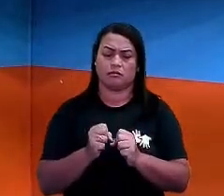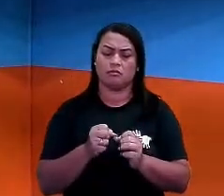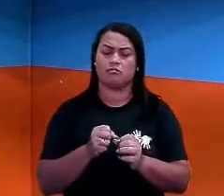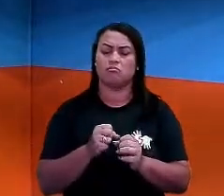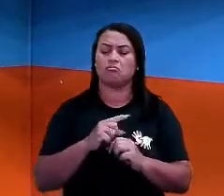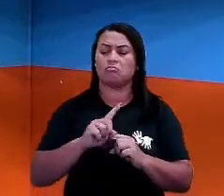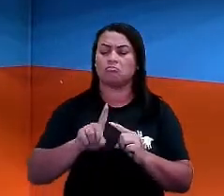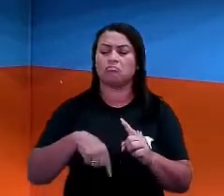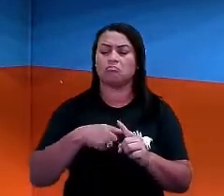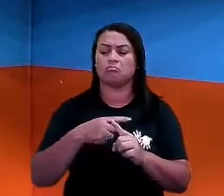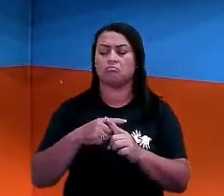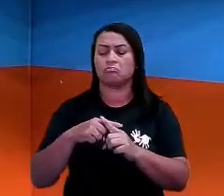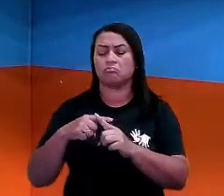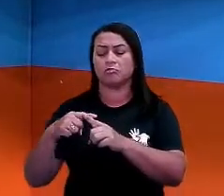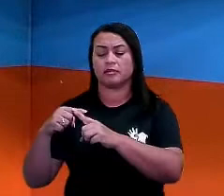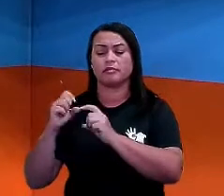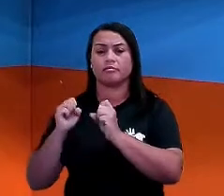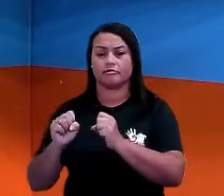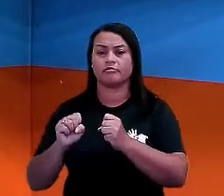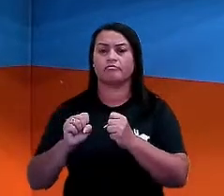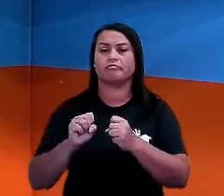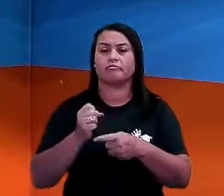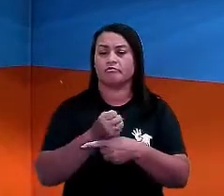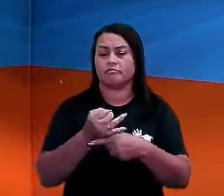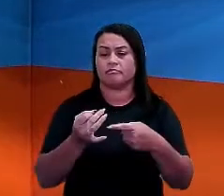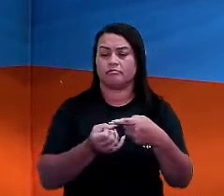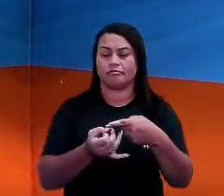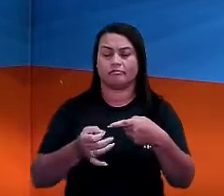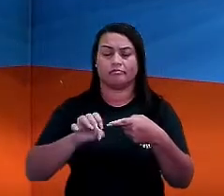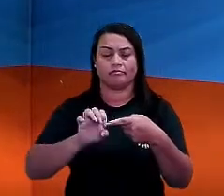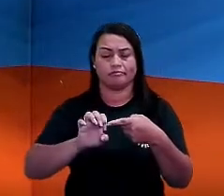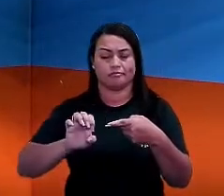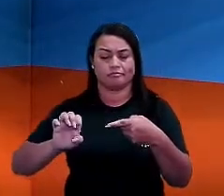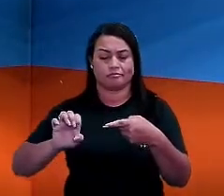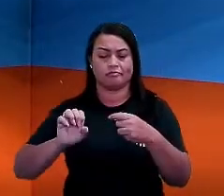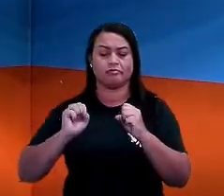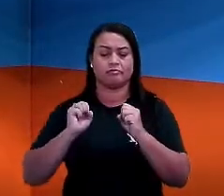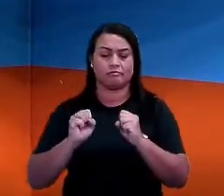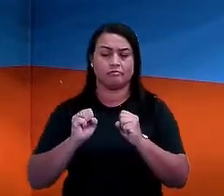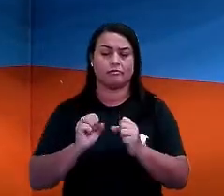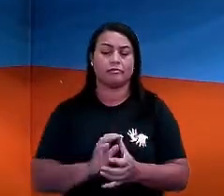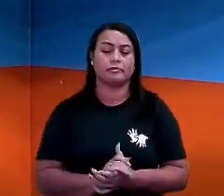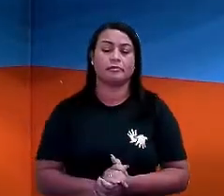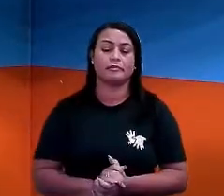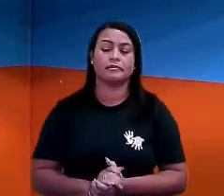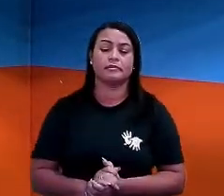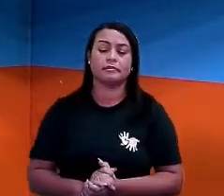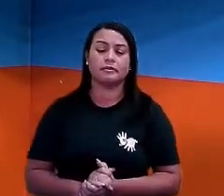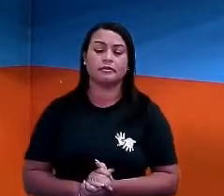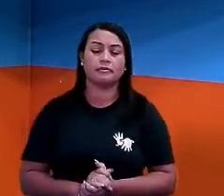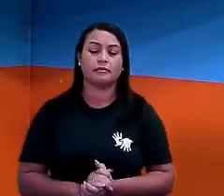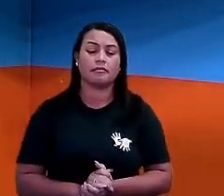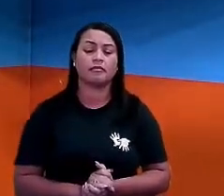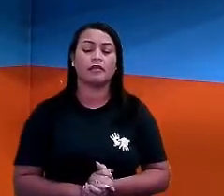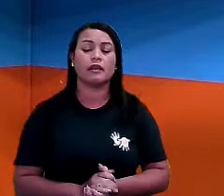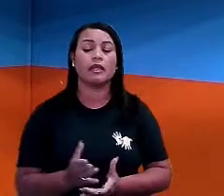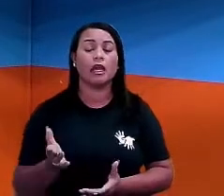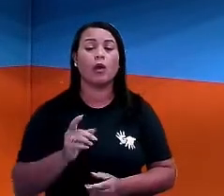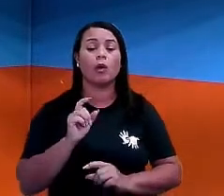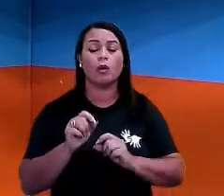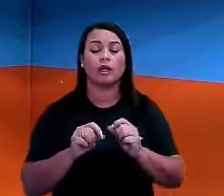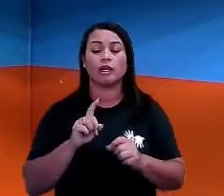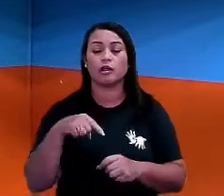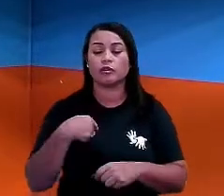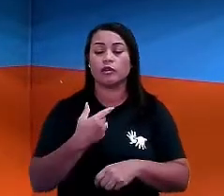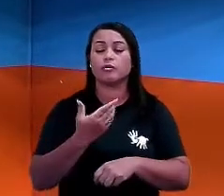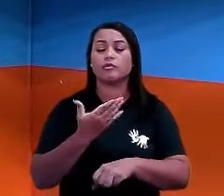fazendo outras frações equivalentes, tá certo? Não tem problema nenhum. E aí, é isso que a gente vai fazer